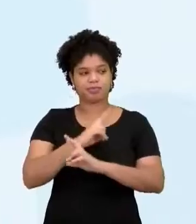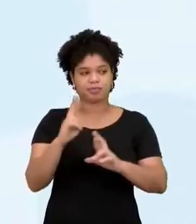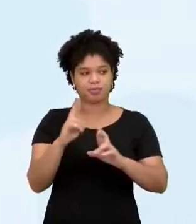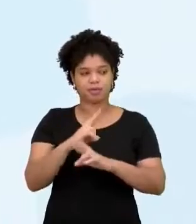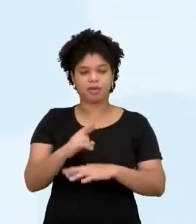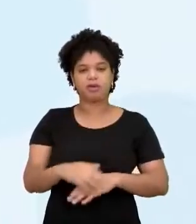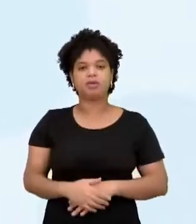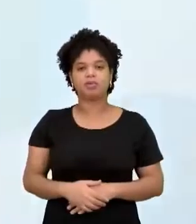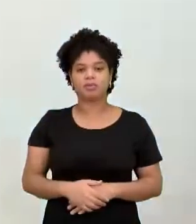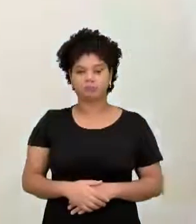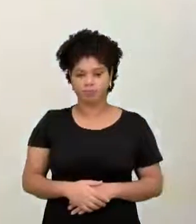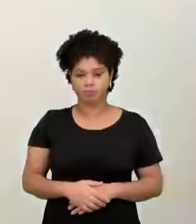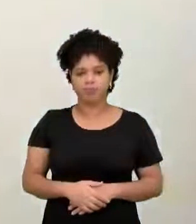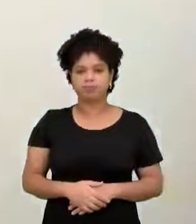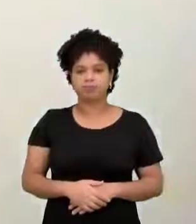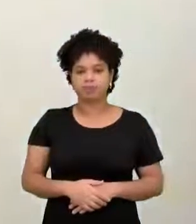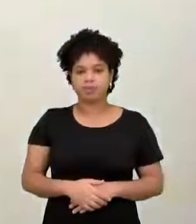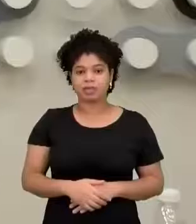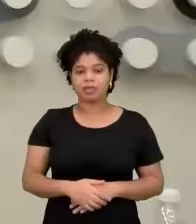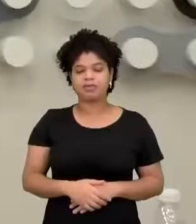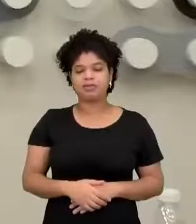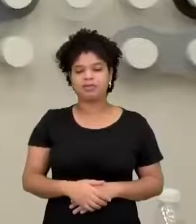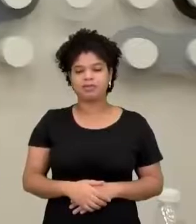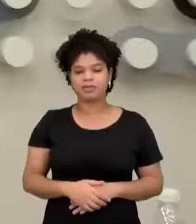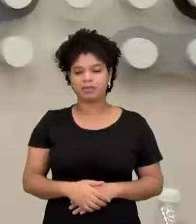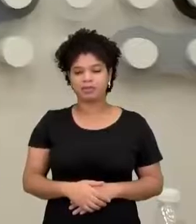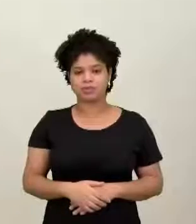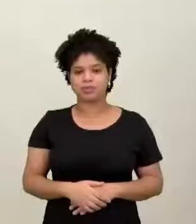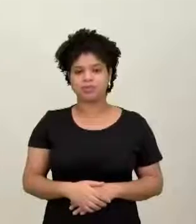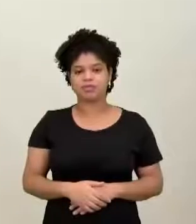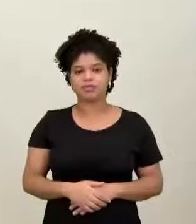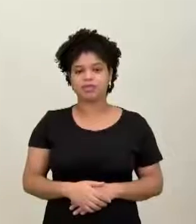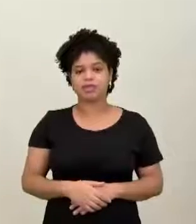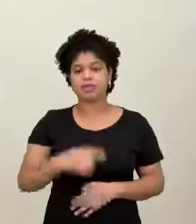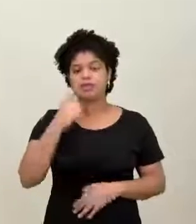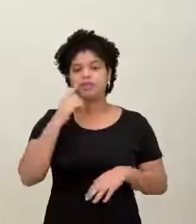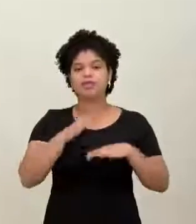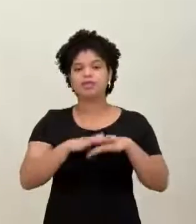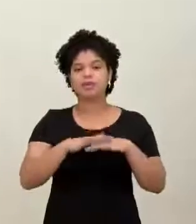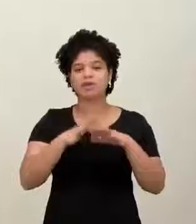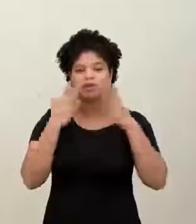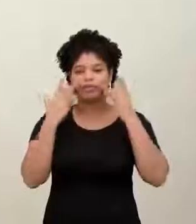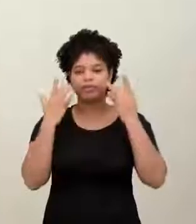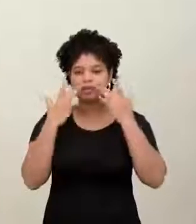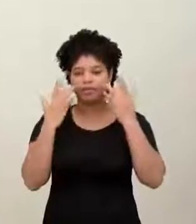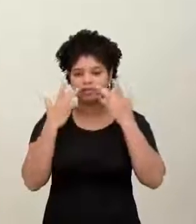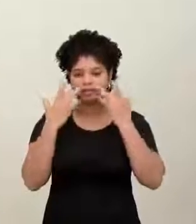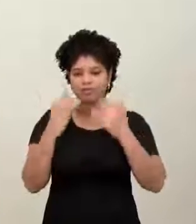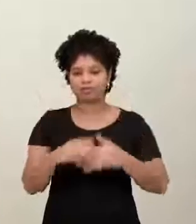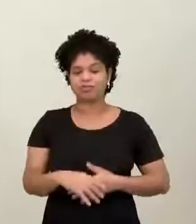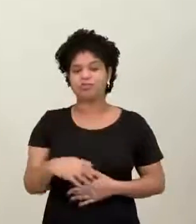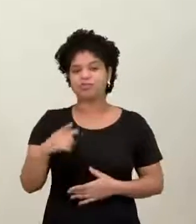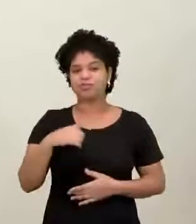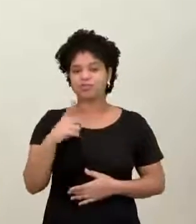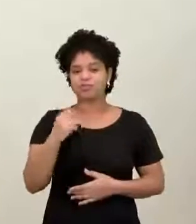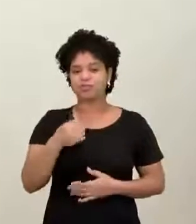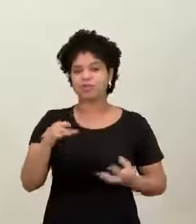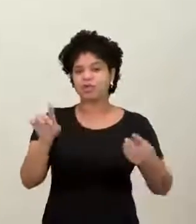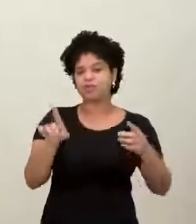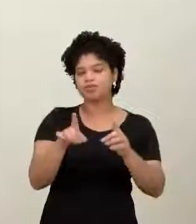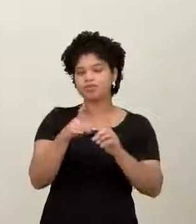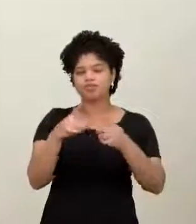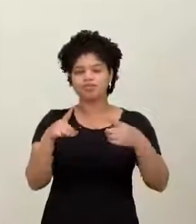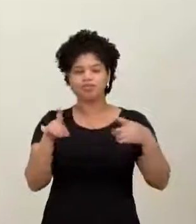muito grande e você trabalha de diversas formas. Que bacana. Sem falar que o quê? No teatro você tem música, porque você tem a trilha sonora. Nem